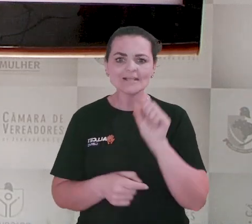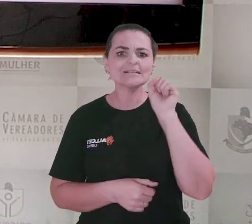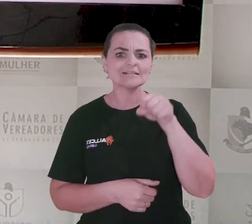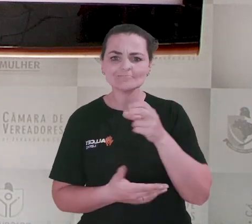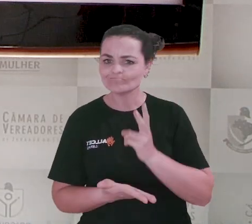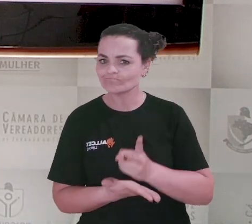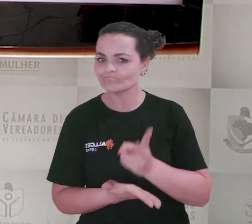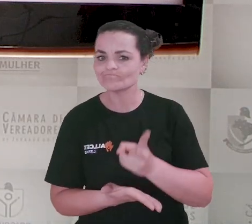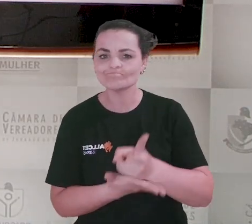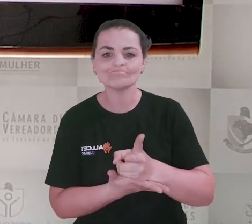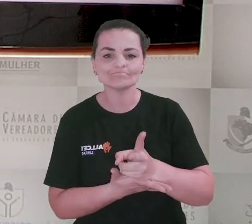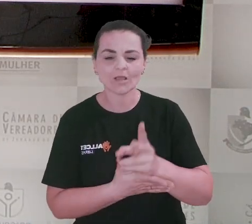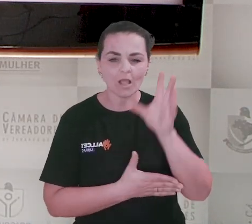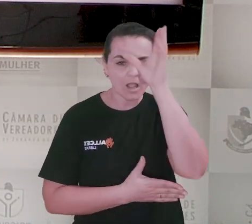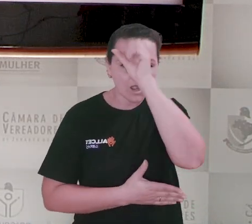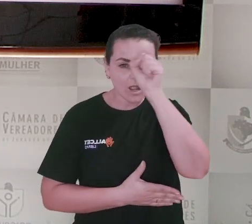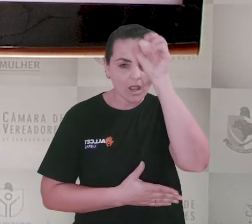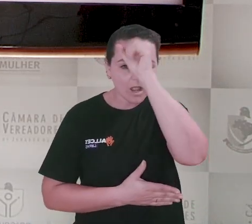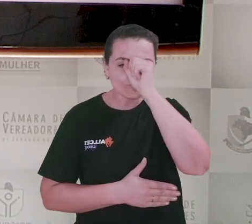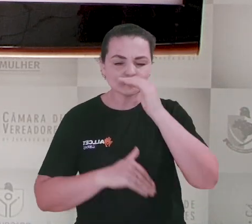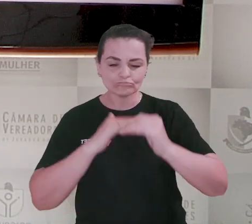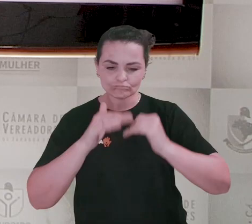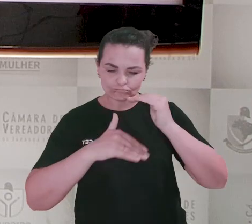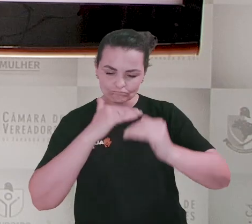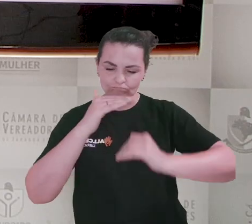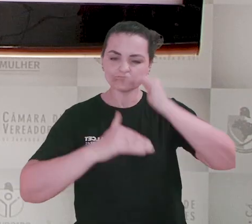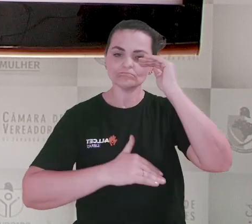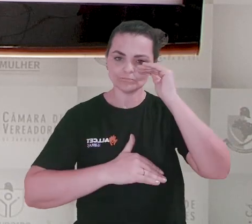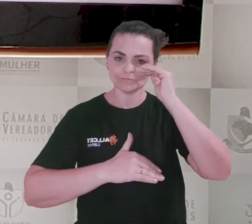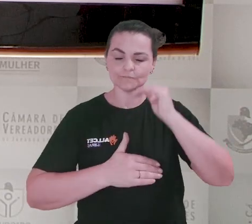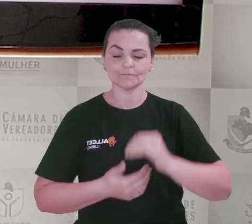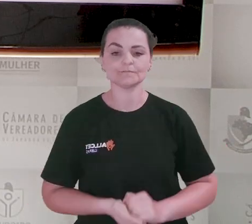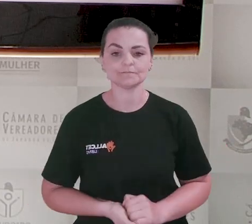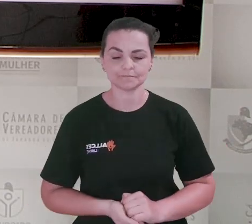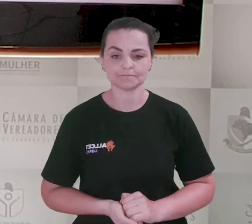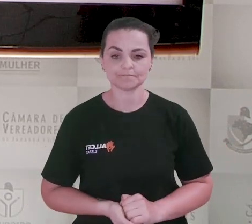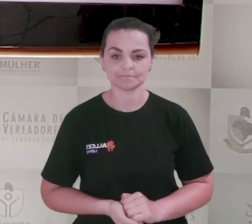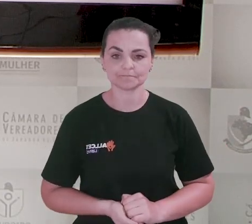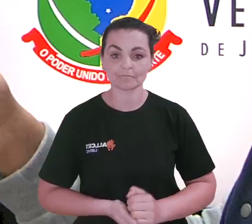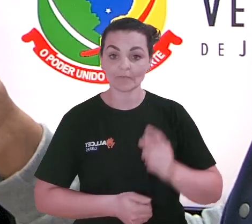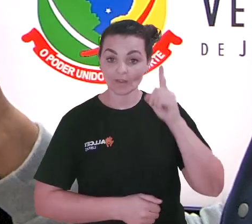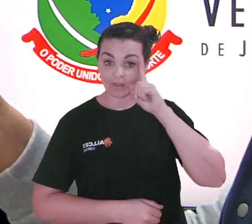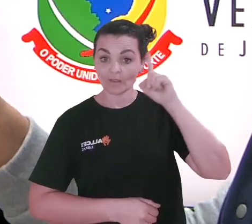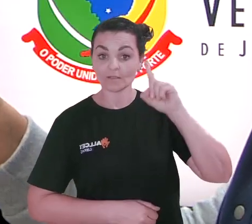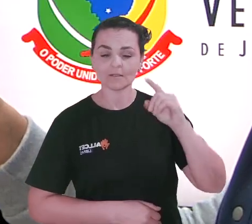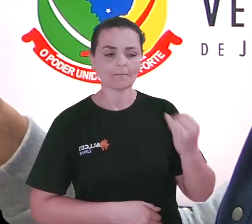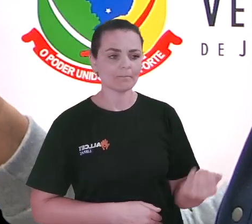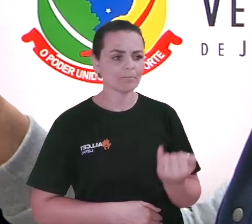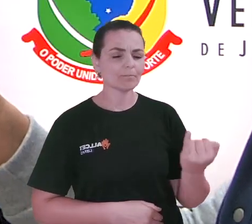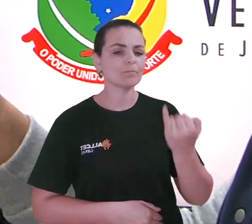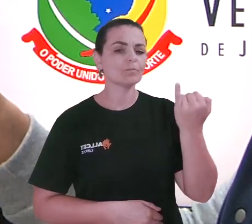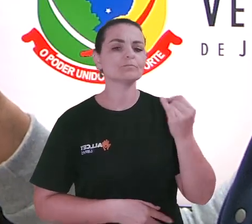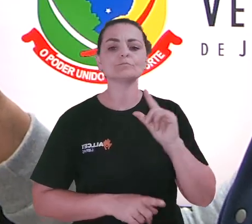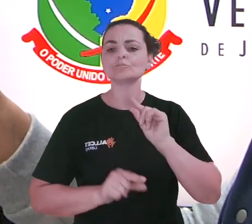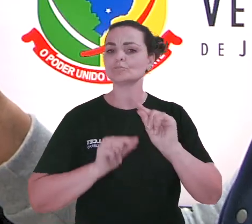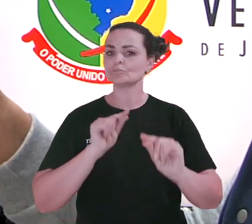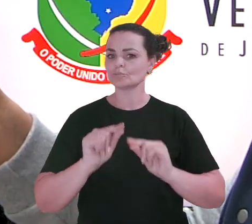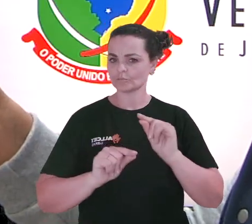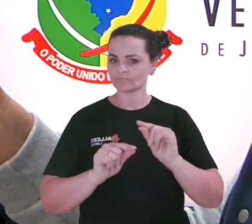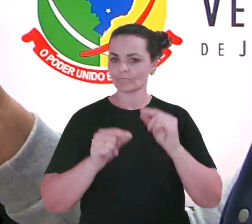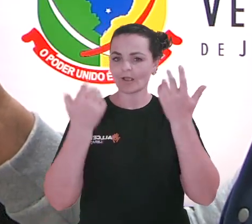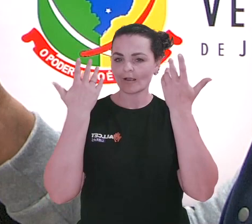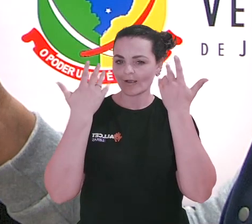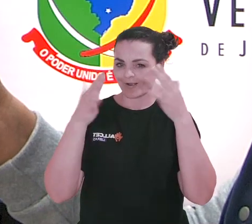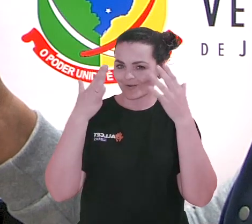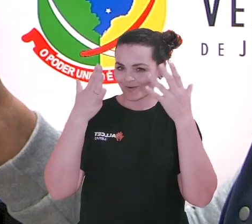aquelas que estão o tempo todo aprendendo e se desenvolvendo intelectualmente essa data é muito importante porque além de